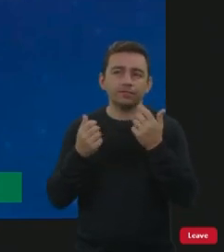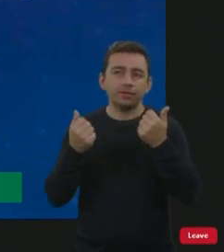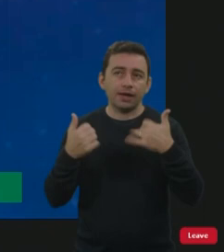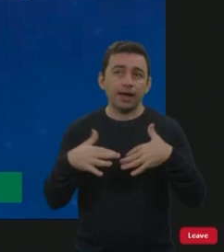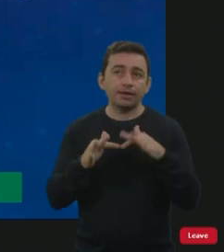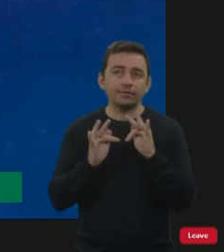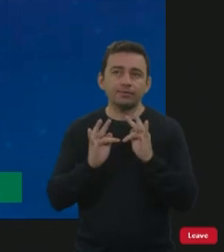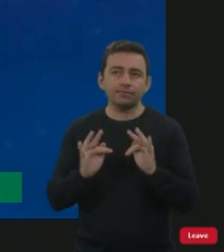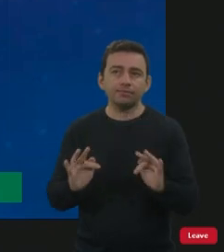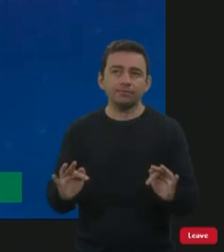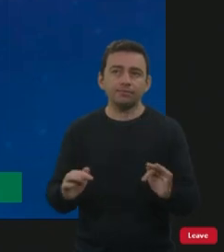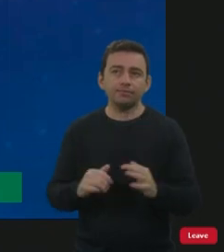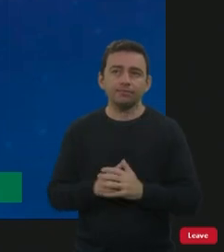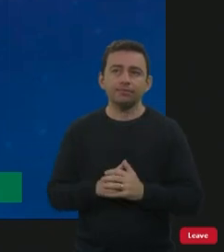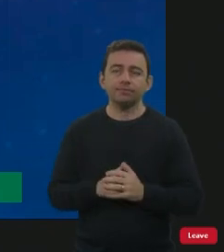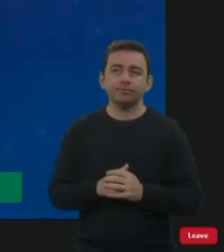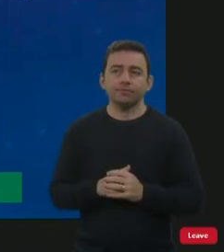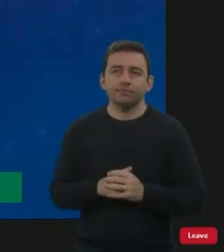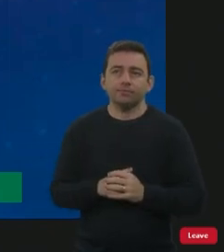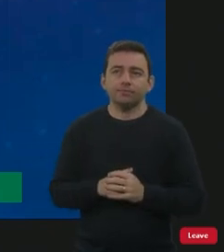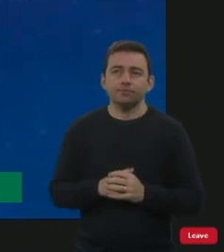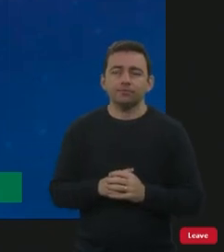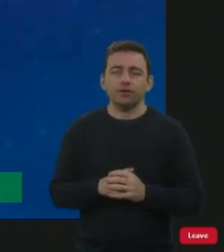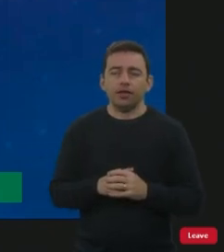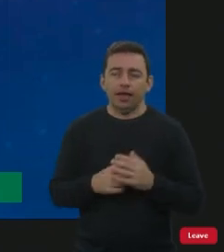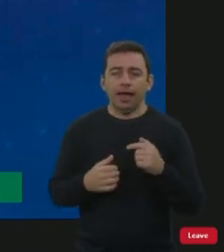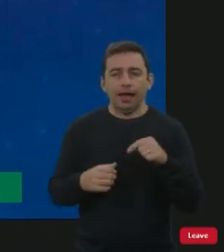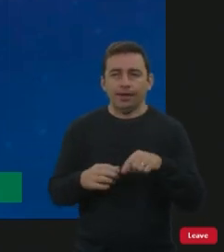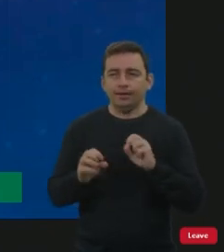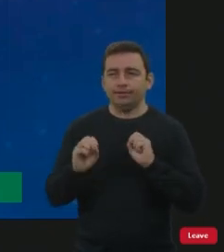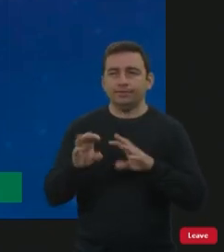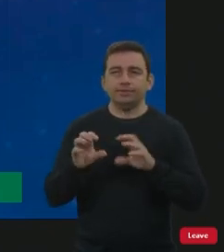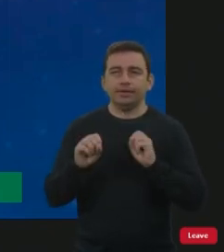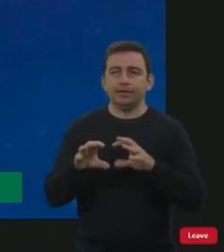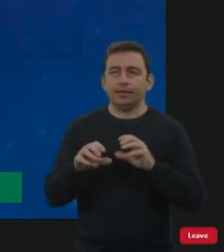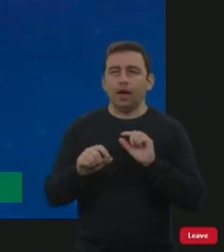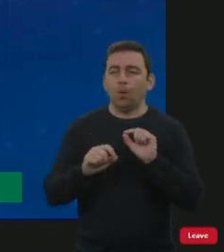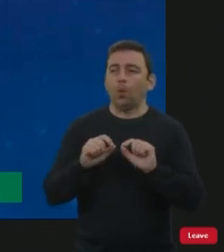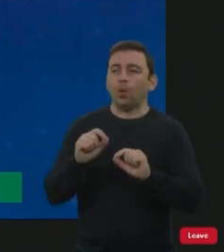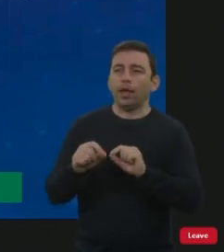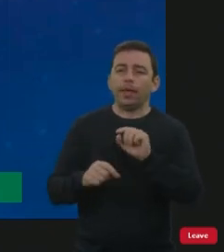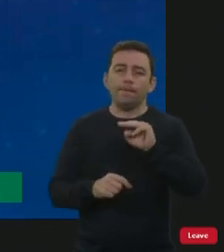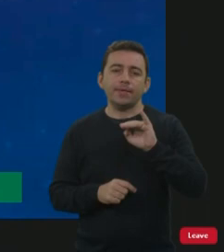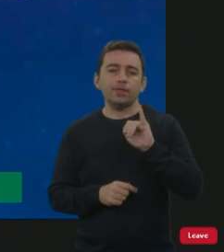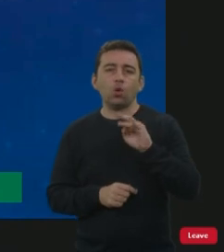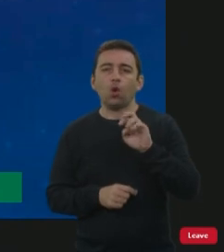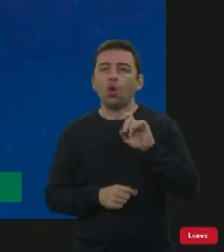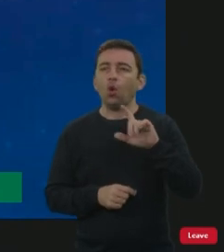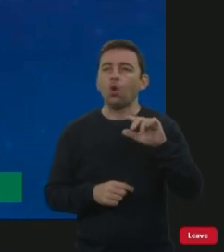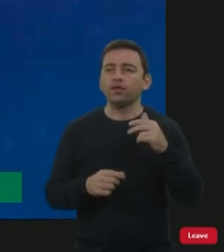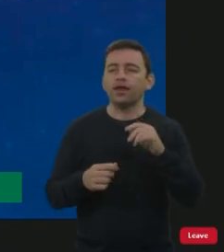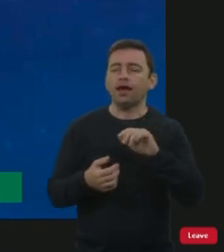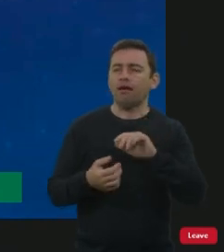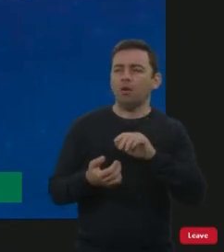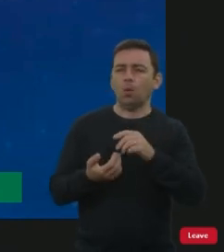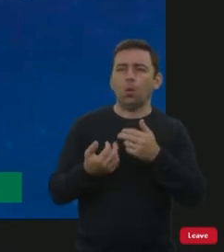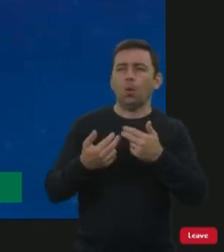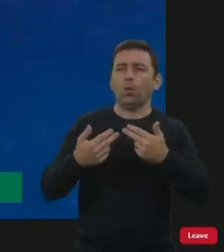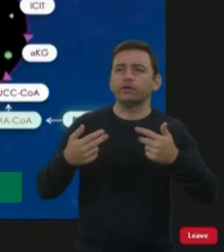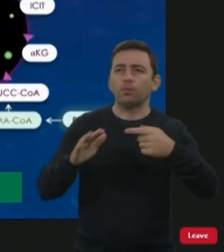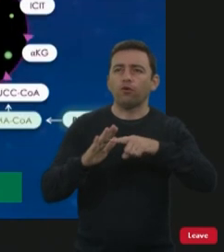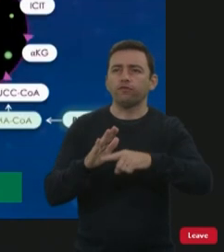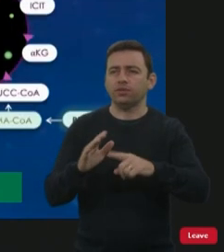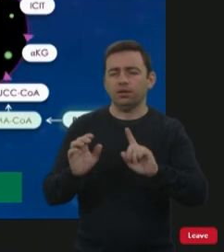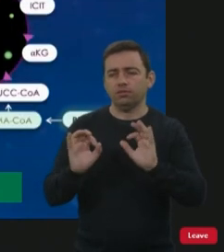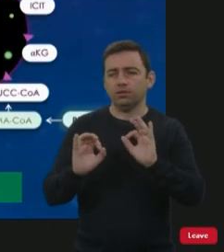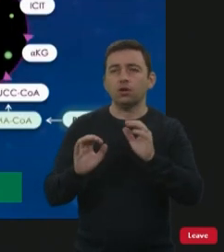é fazer ninguém ser um expert em via metabólica mitocondrial, né? É mais falar, mostrar onde está o